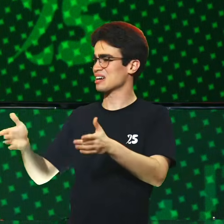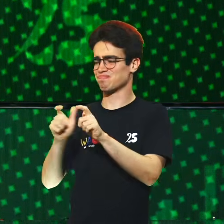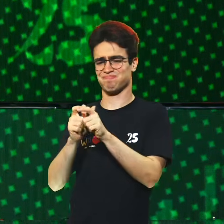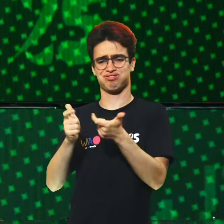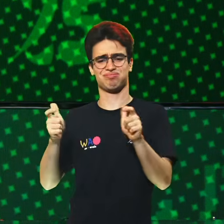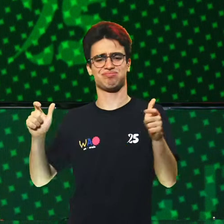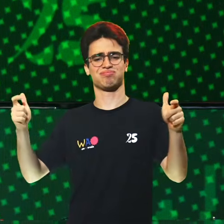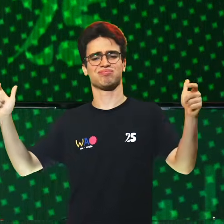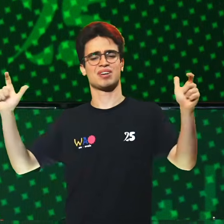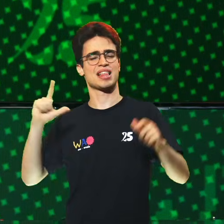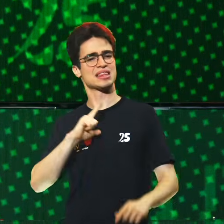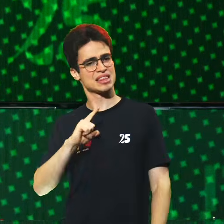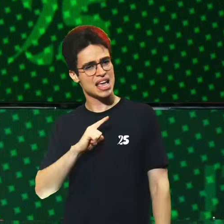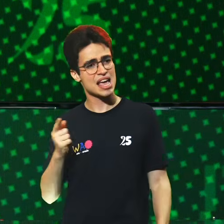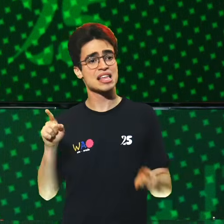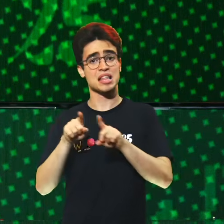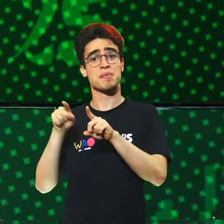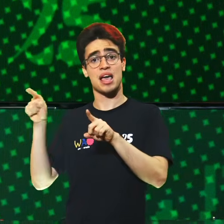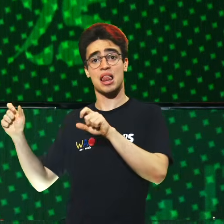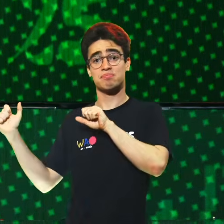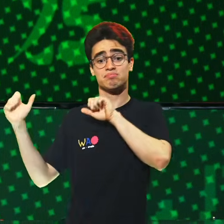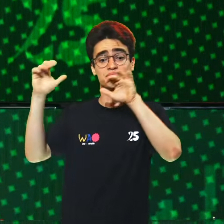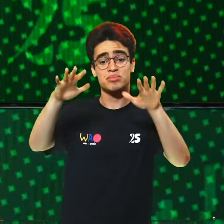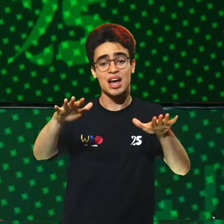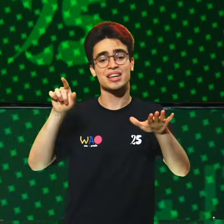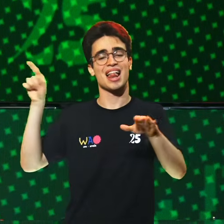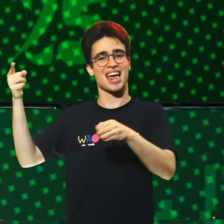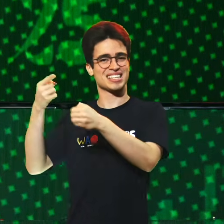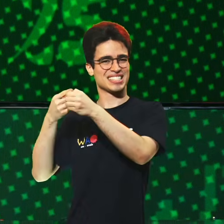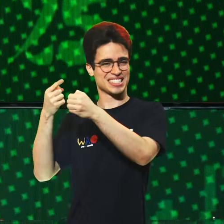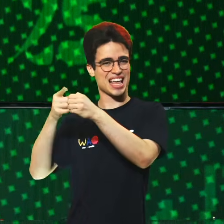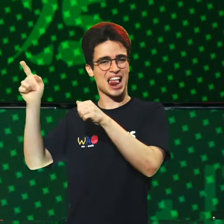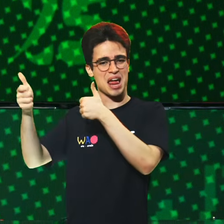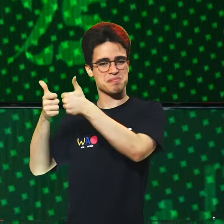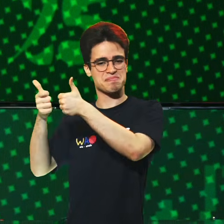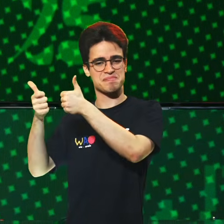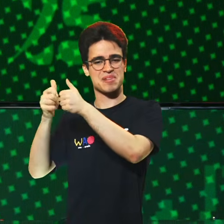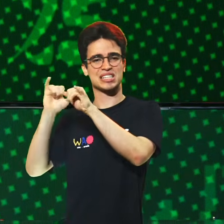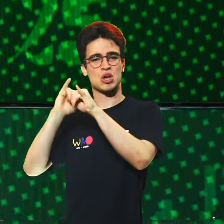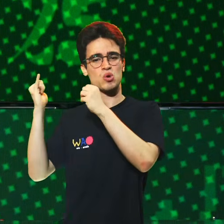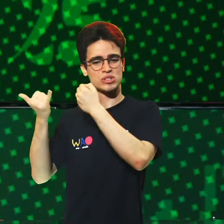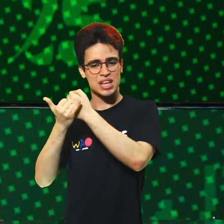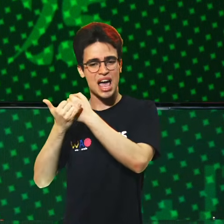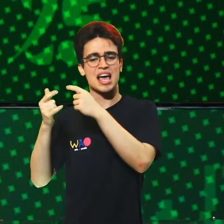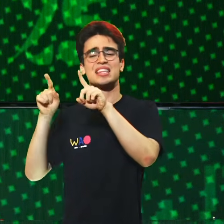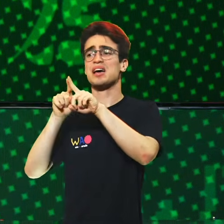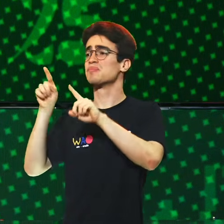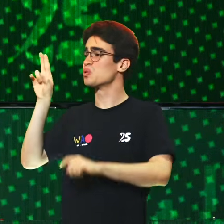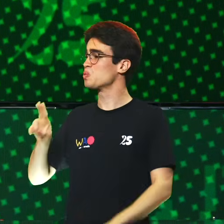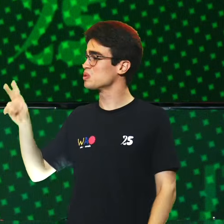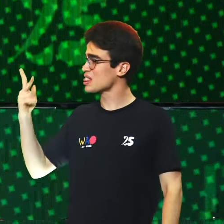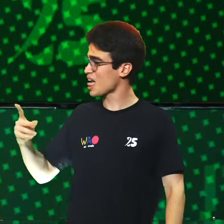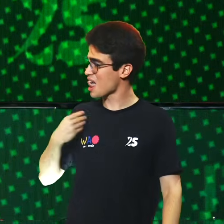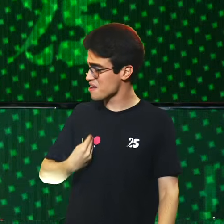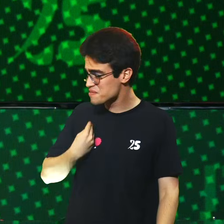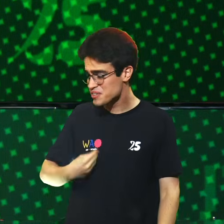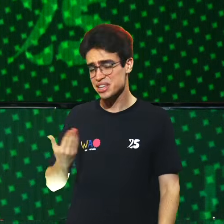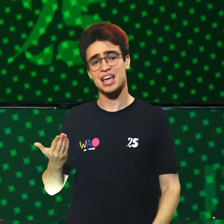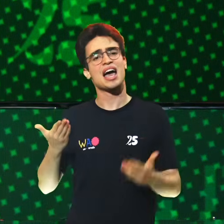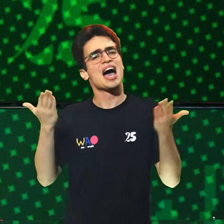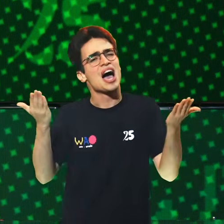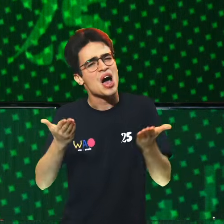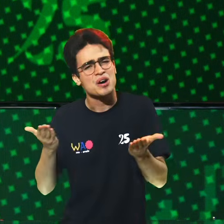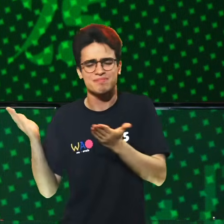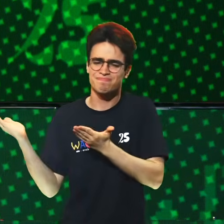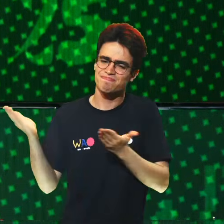essa igreja, e tem abençoado a cidade aqui perto, através da vida desse homem de Deus. Então eu queria que vocês